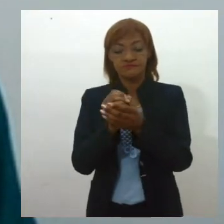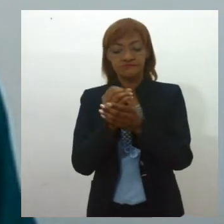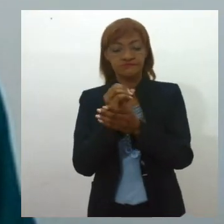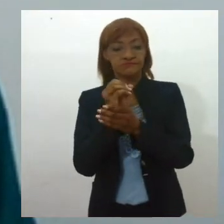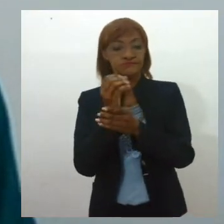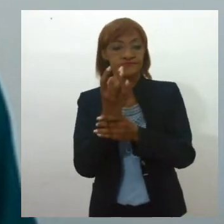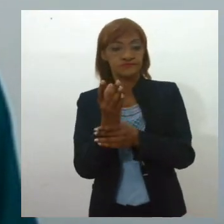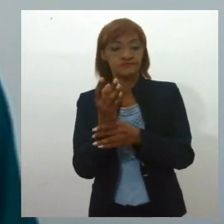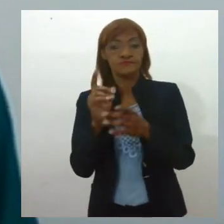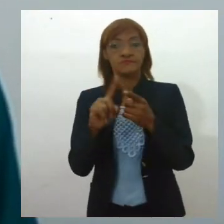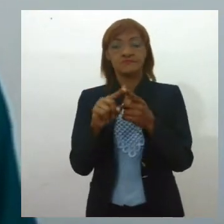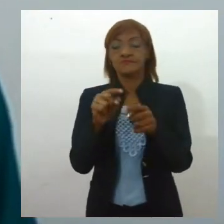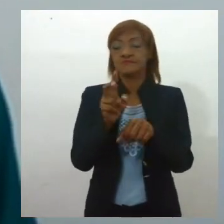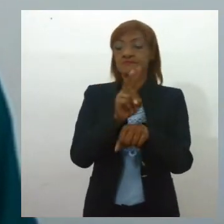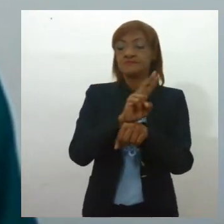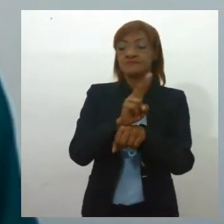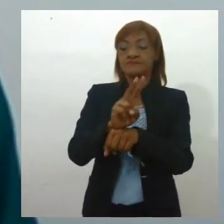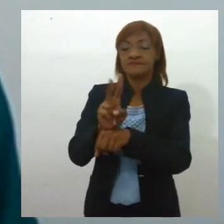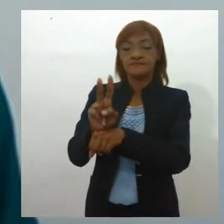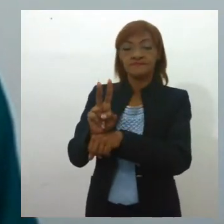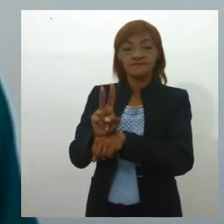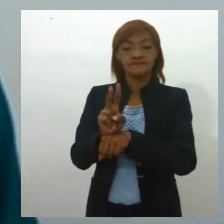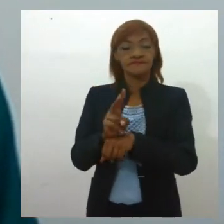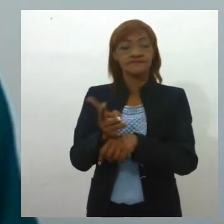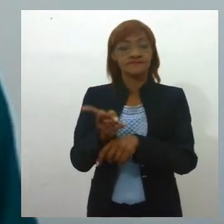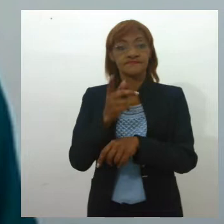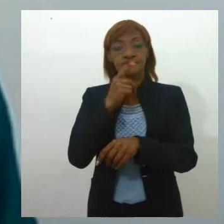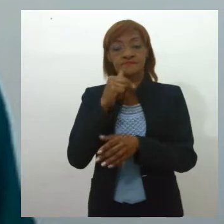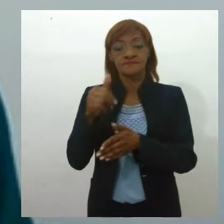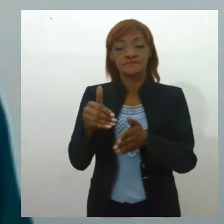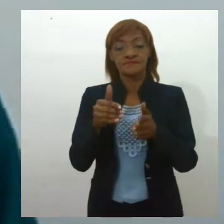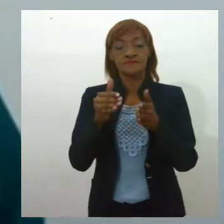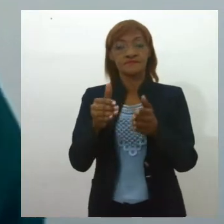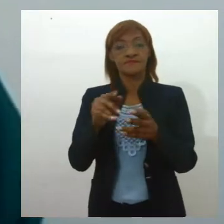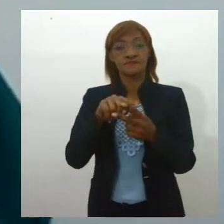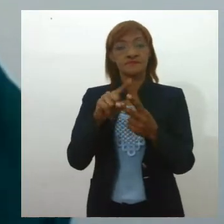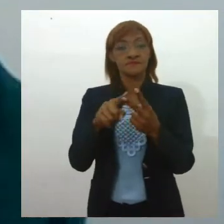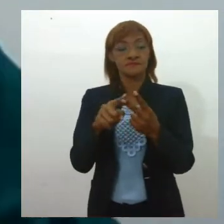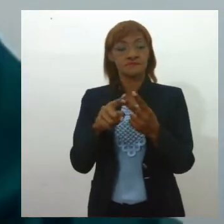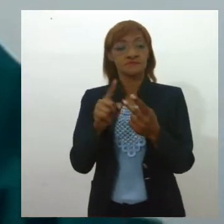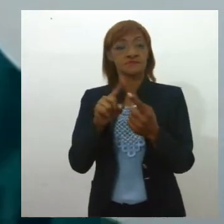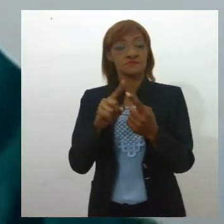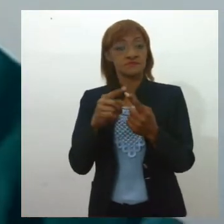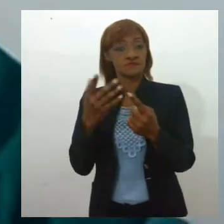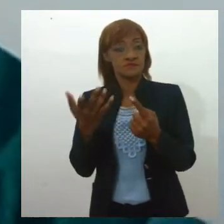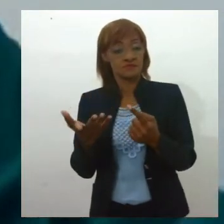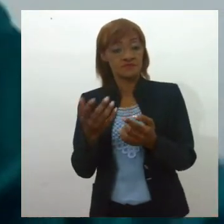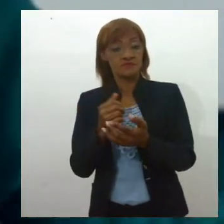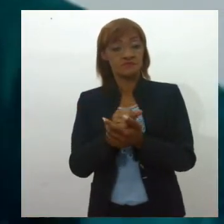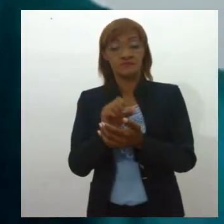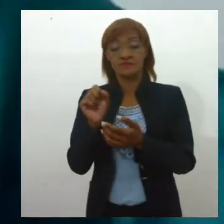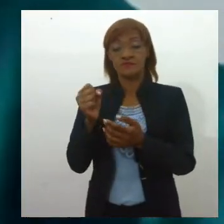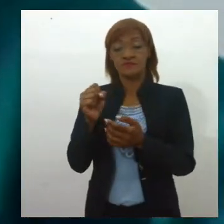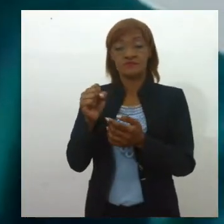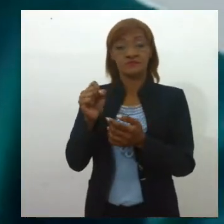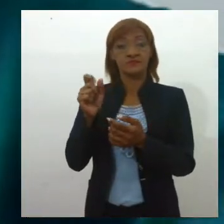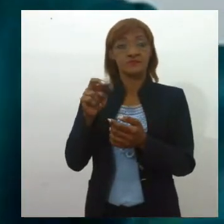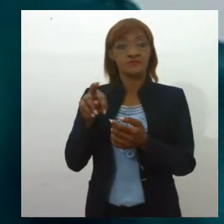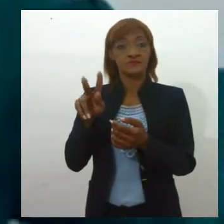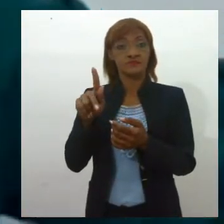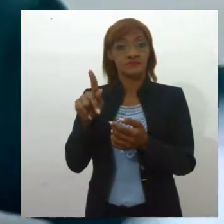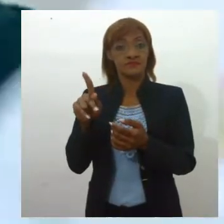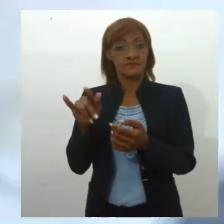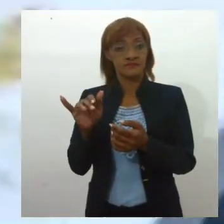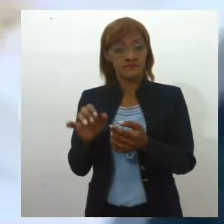monitoramento da qualidade e quantidade de água nos rios Cotiguiba e Sergipe. E nesse livro que a gente lançou aqui, a gente faz